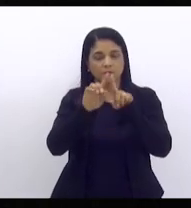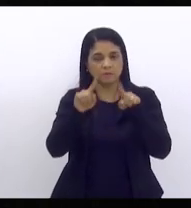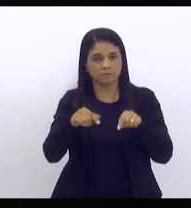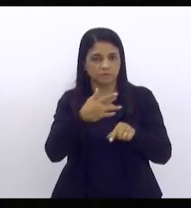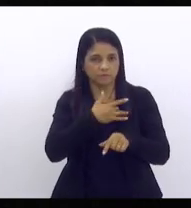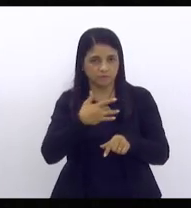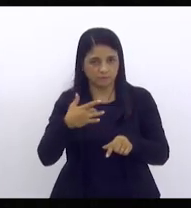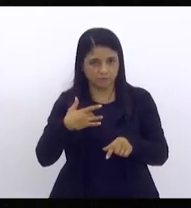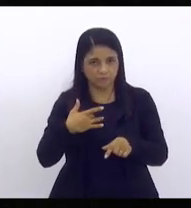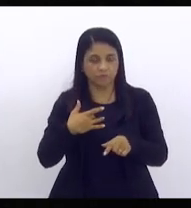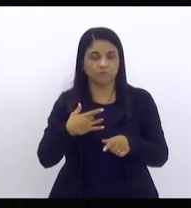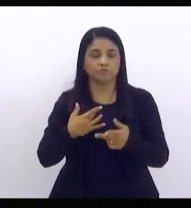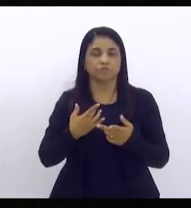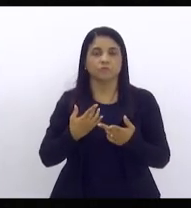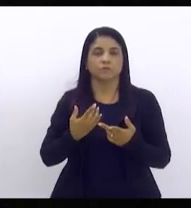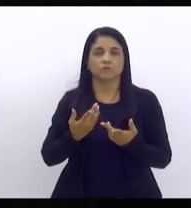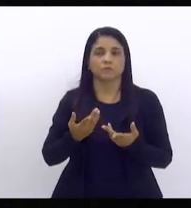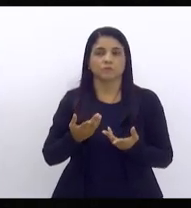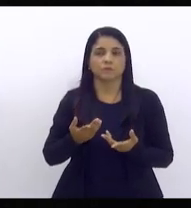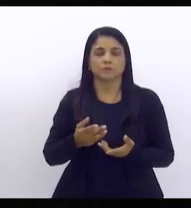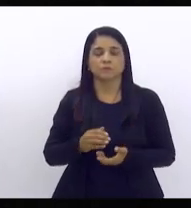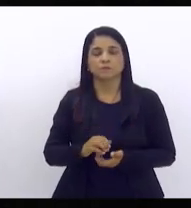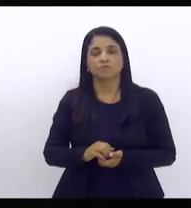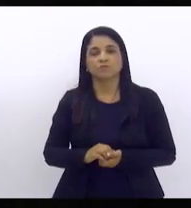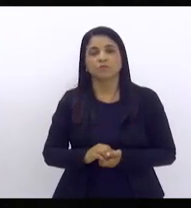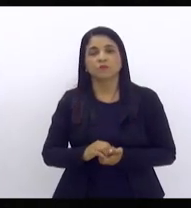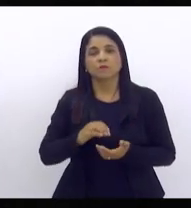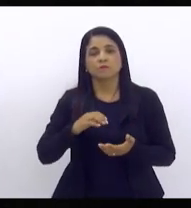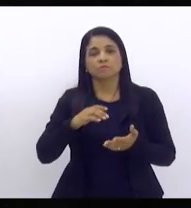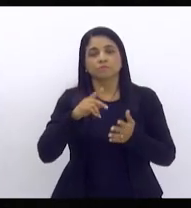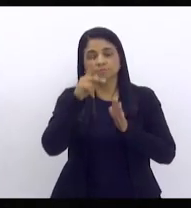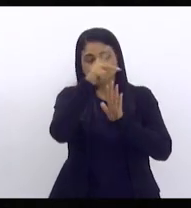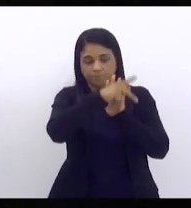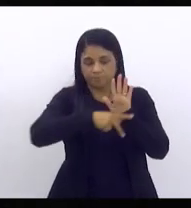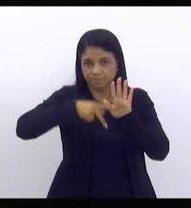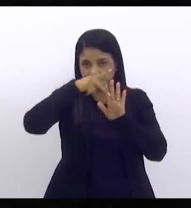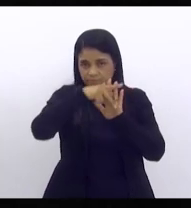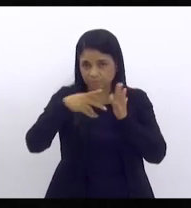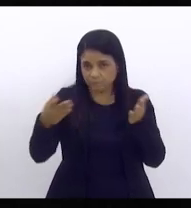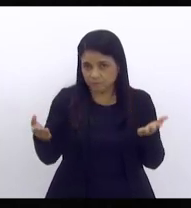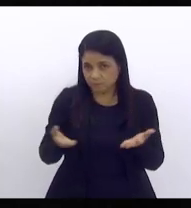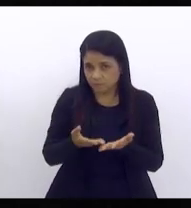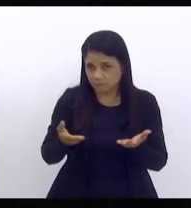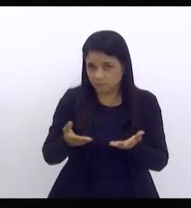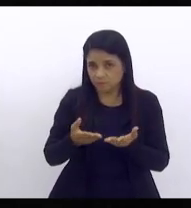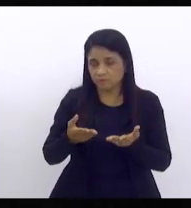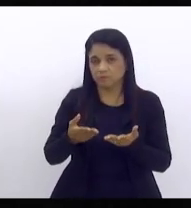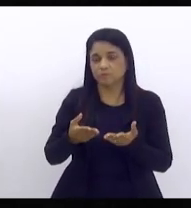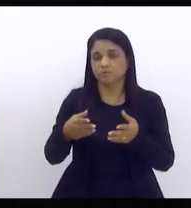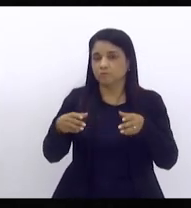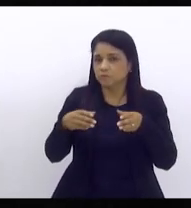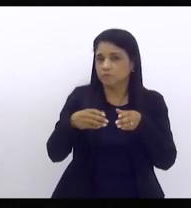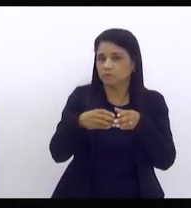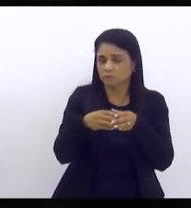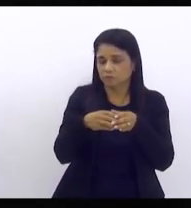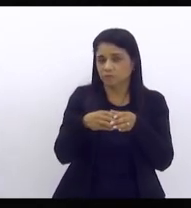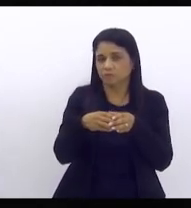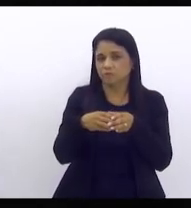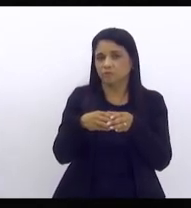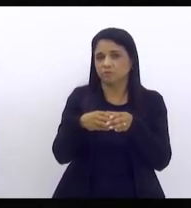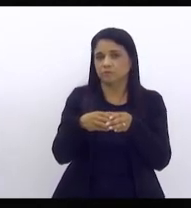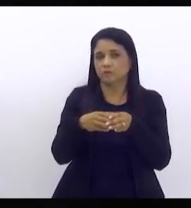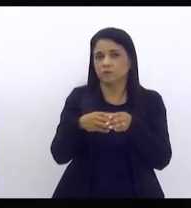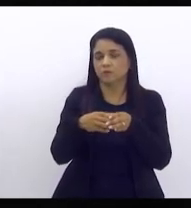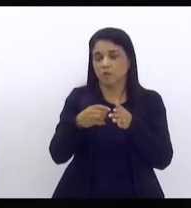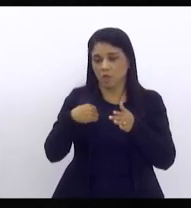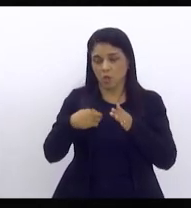endemias. Nós protocolizamos no dia de hoje esta frente, na qual terei a honra